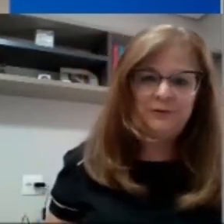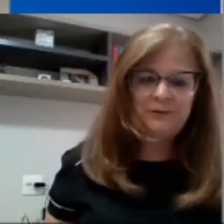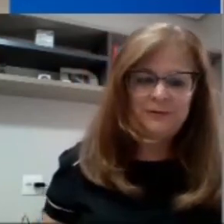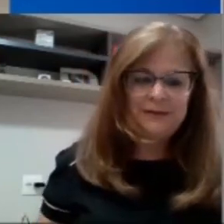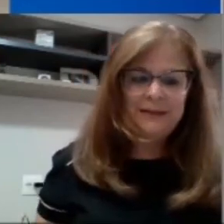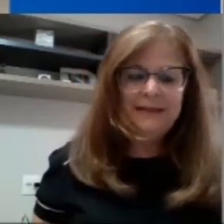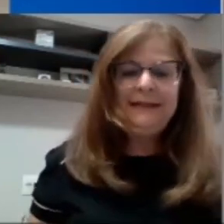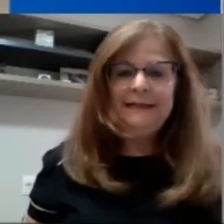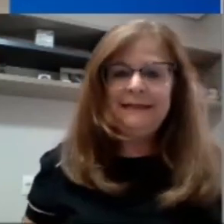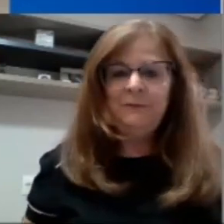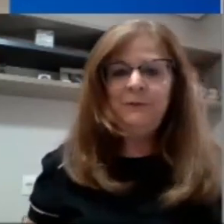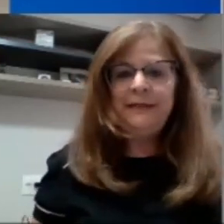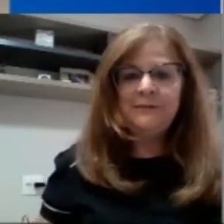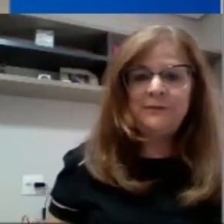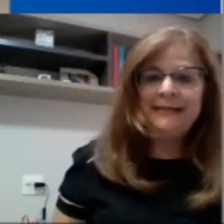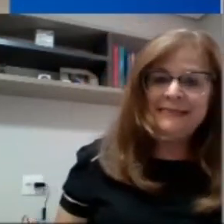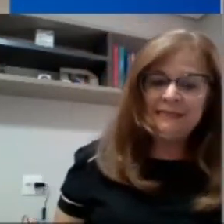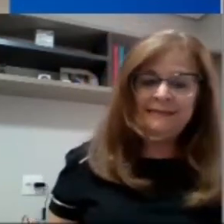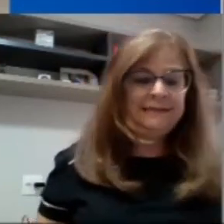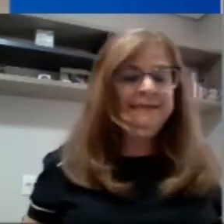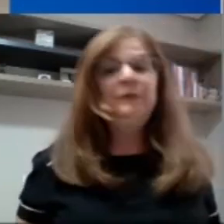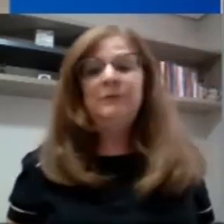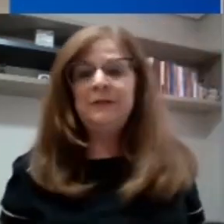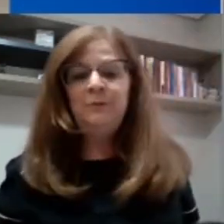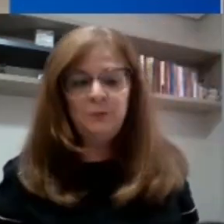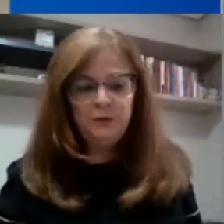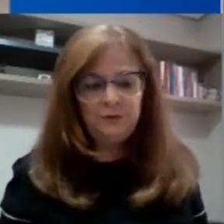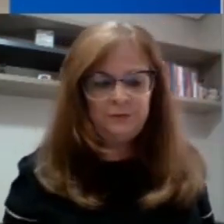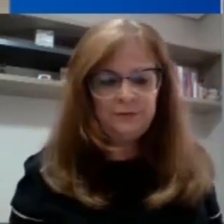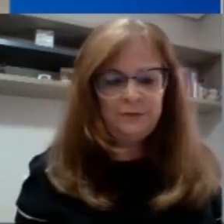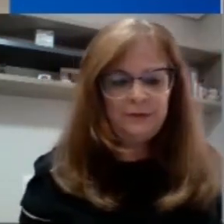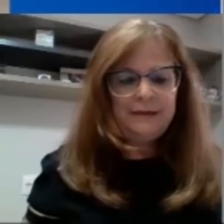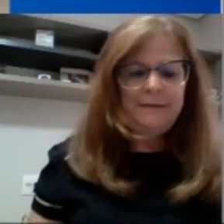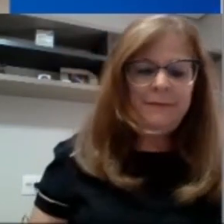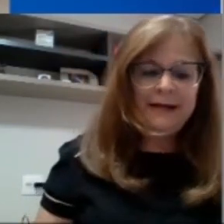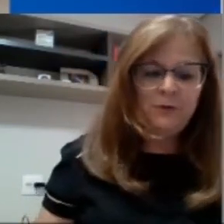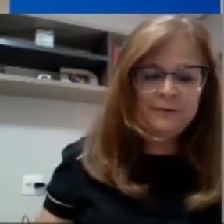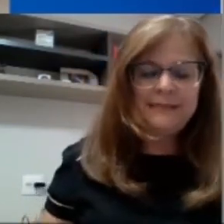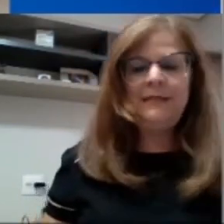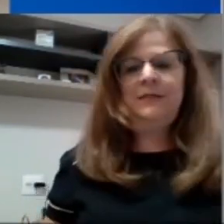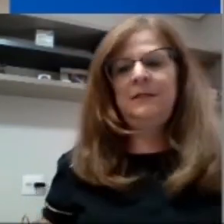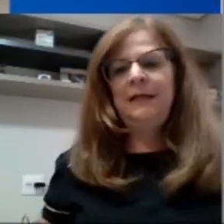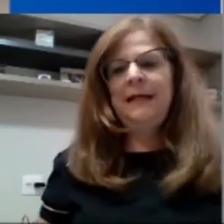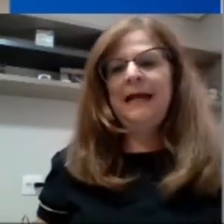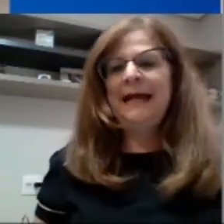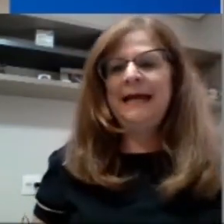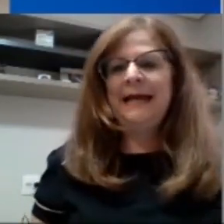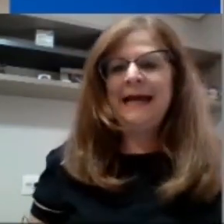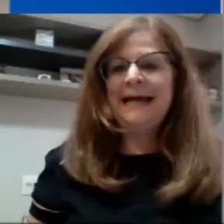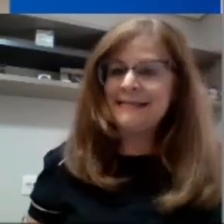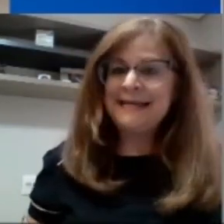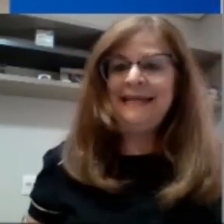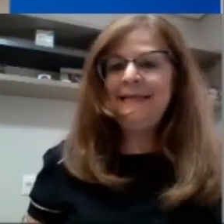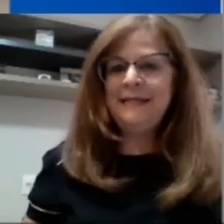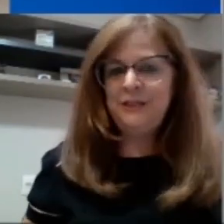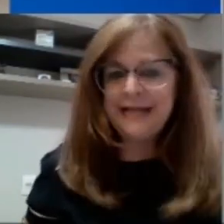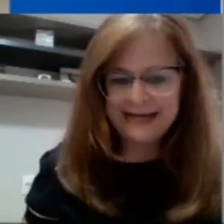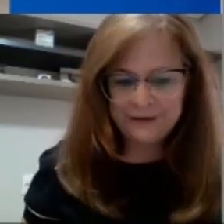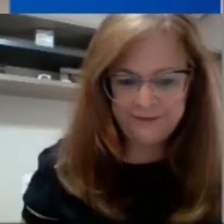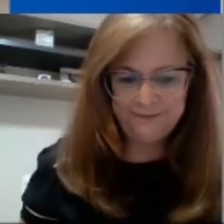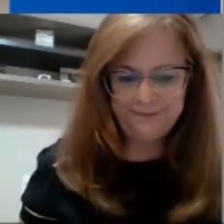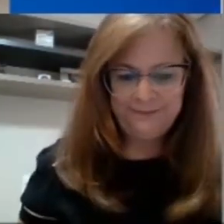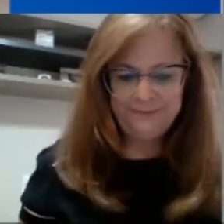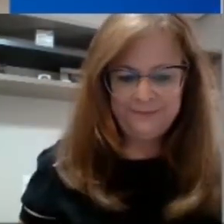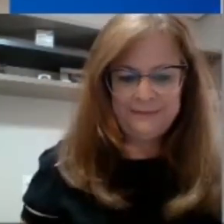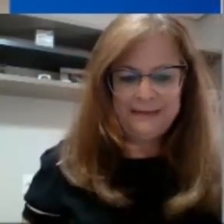surdos. Então, por isso que eles lutam muito para conseguir essa